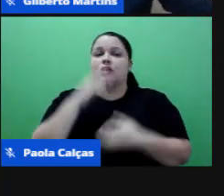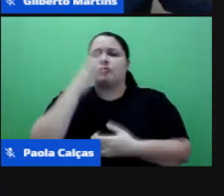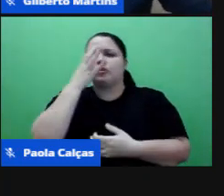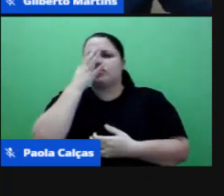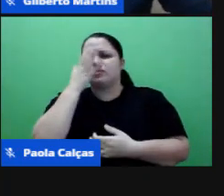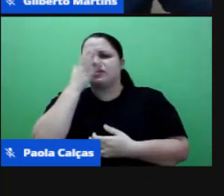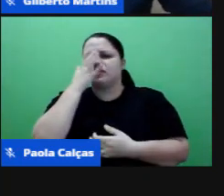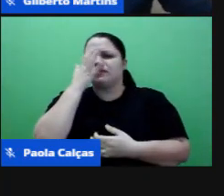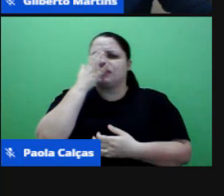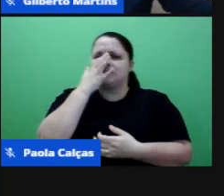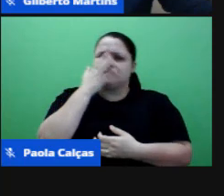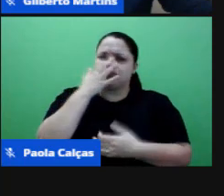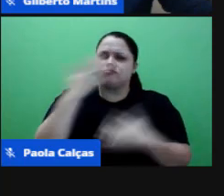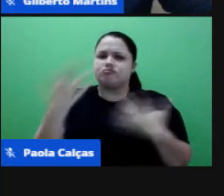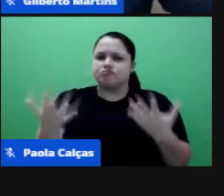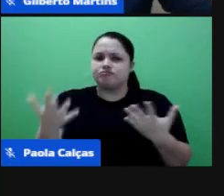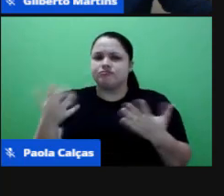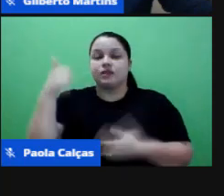Então, primeiramente,